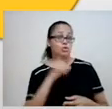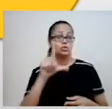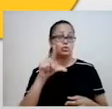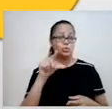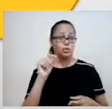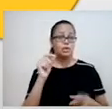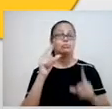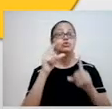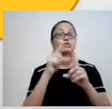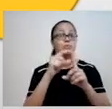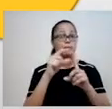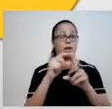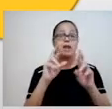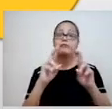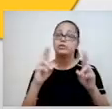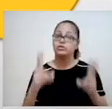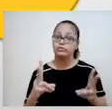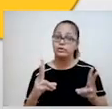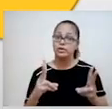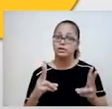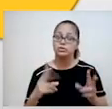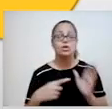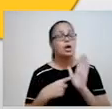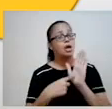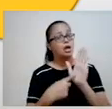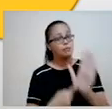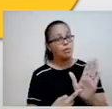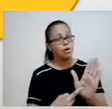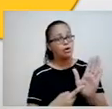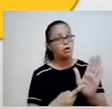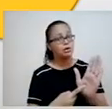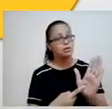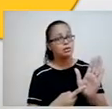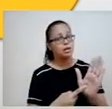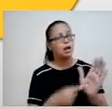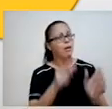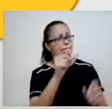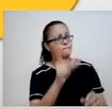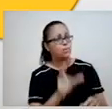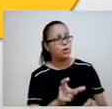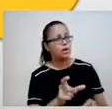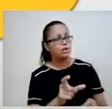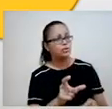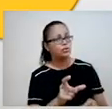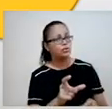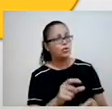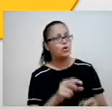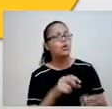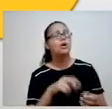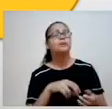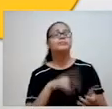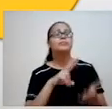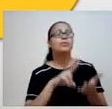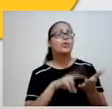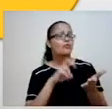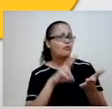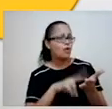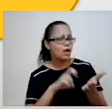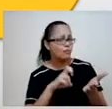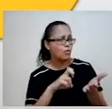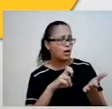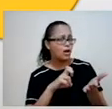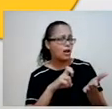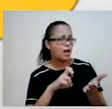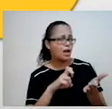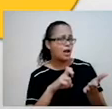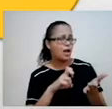palavra distinta, diferente. E isso vai mostrar para o meu leitor, né, que eu tenho um vocabulário maior, né, mais rico.